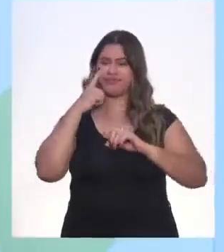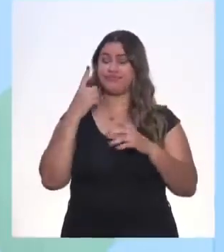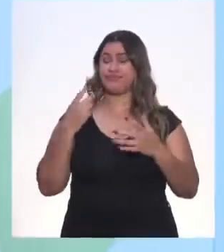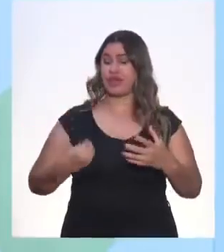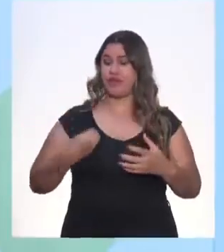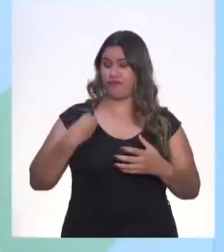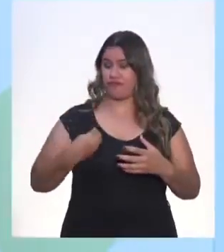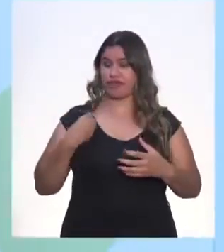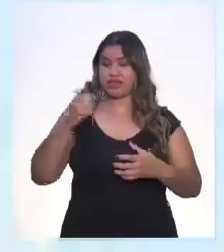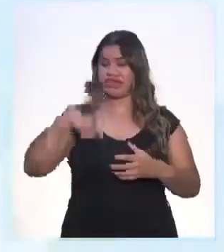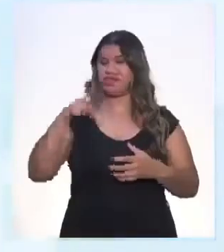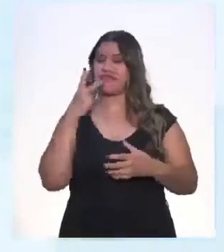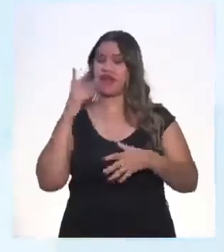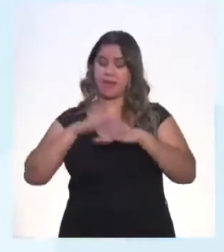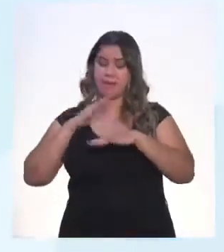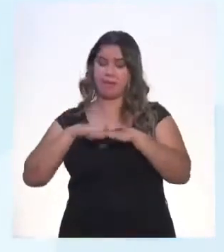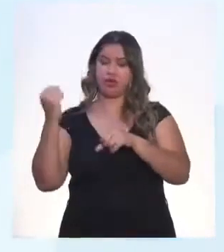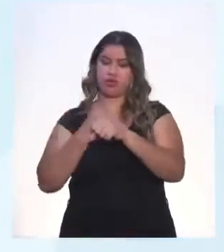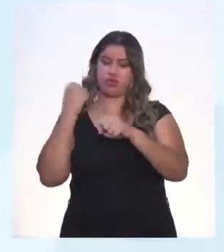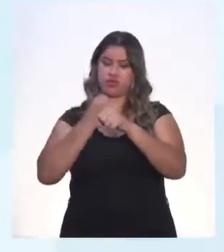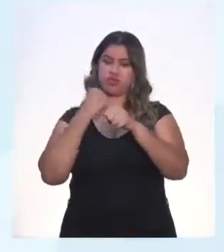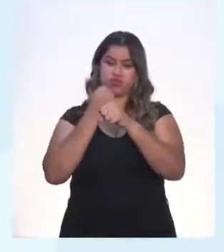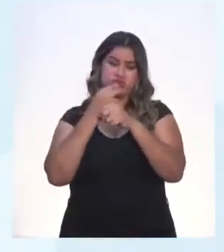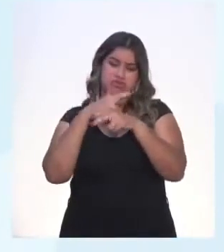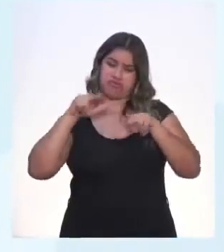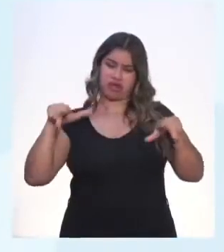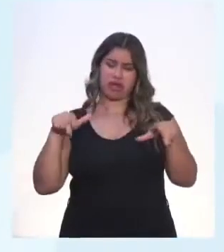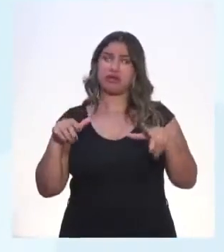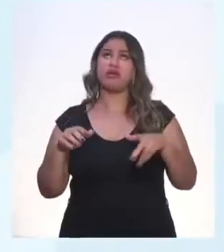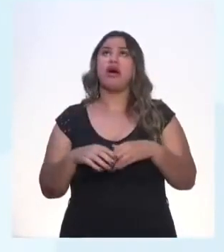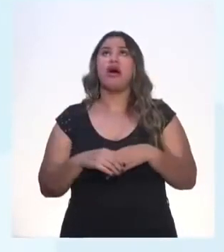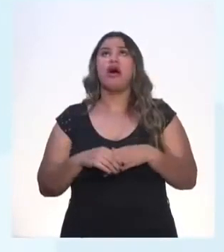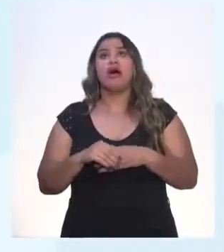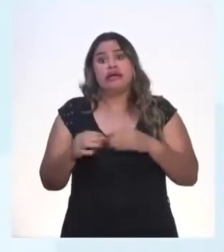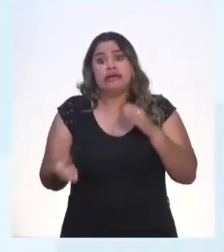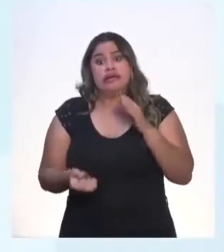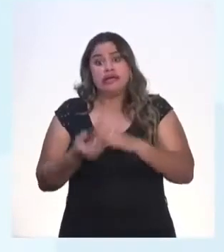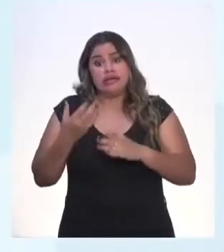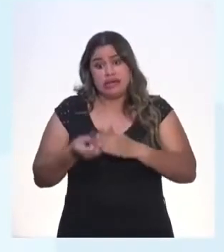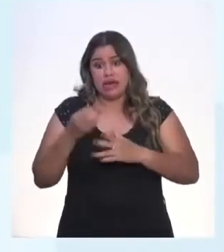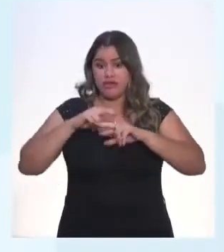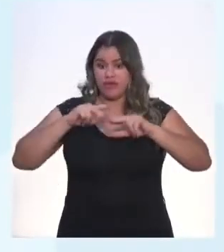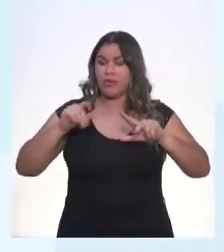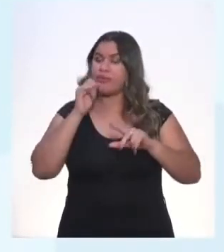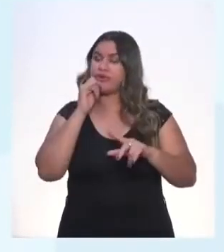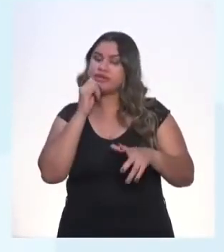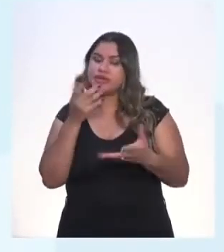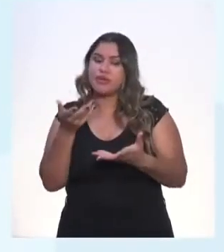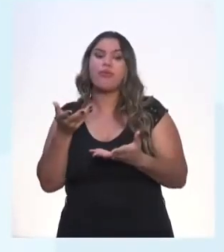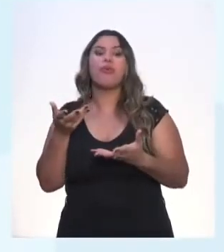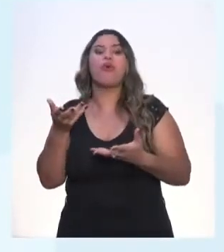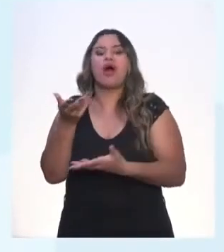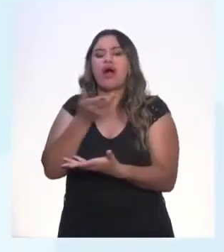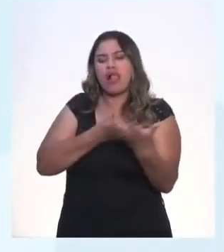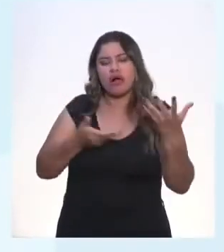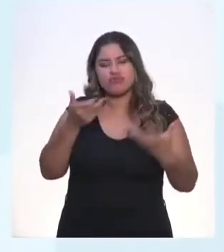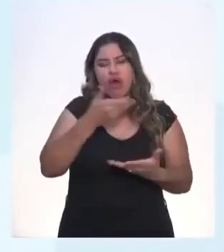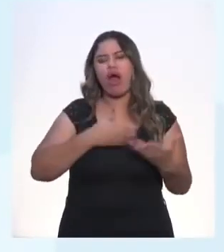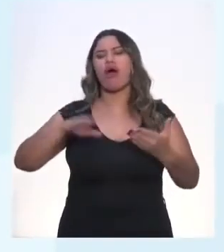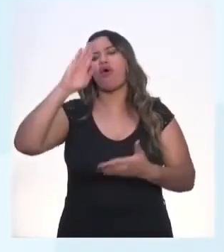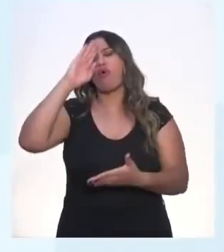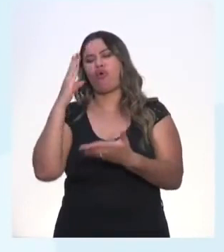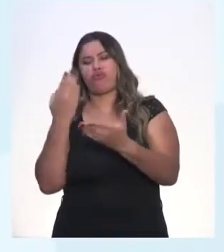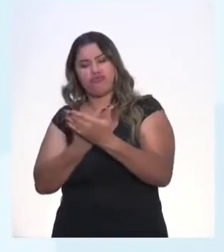construir coisas, né? Sobre construir relações, sobre construir a confiança, né? Então, a gente entende que a nossa relação